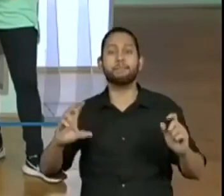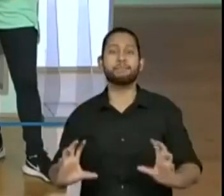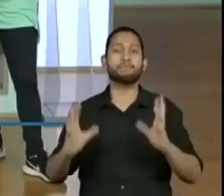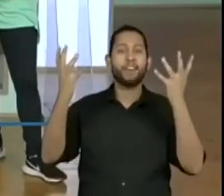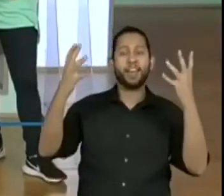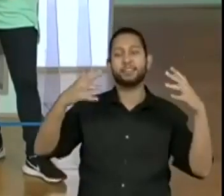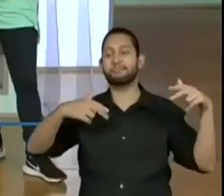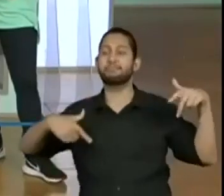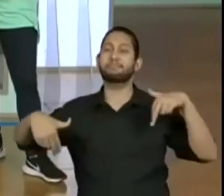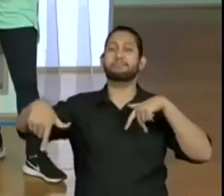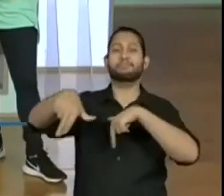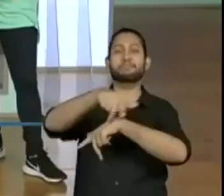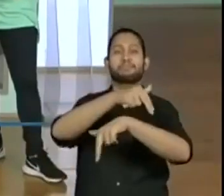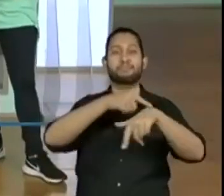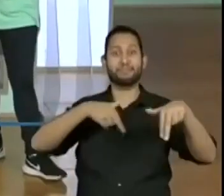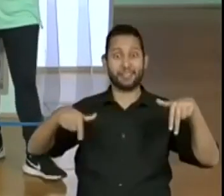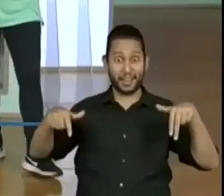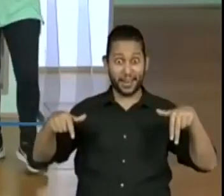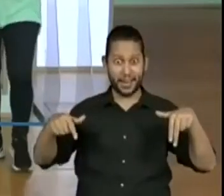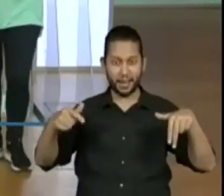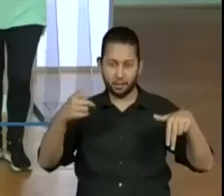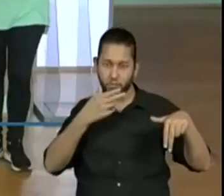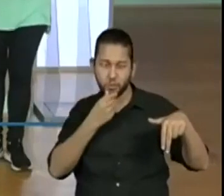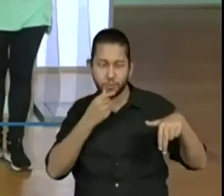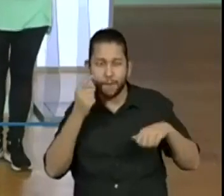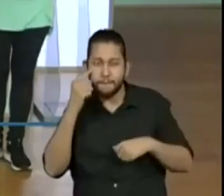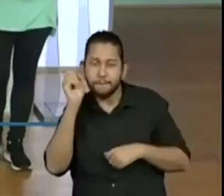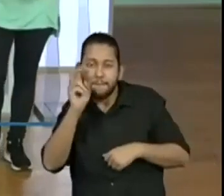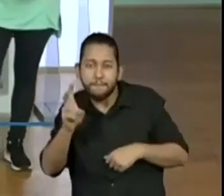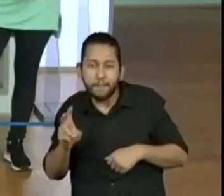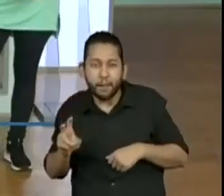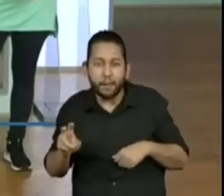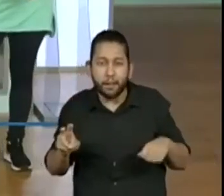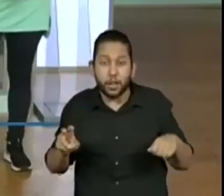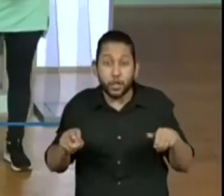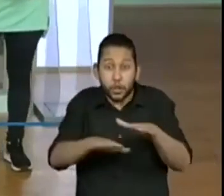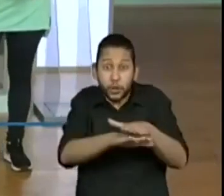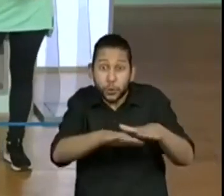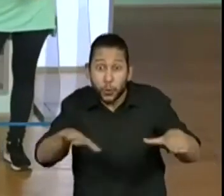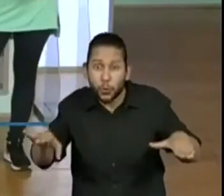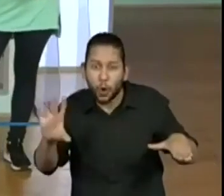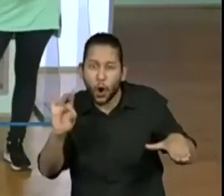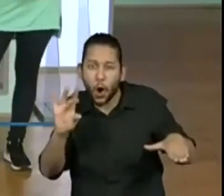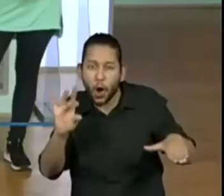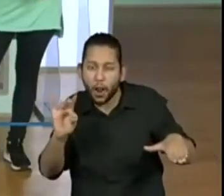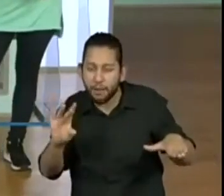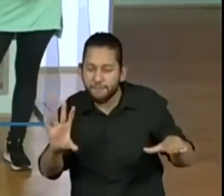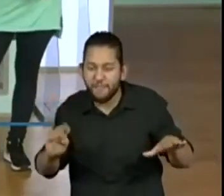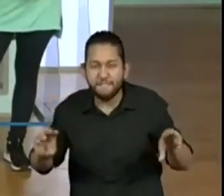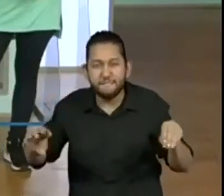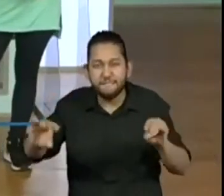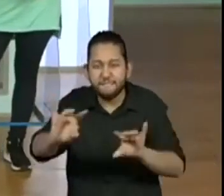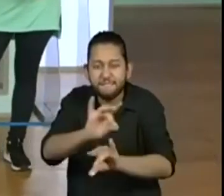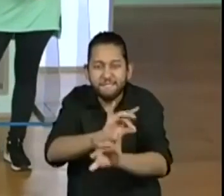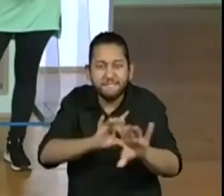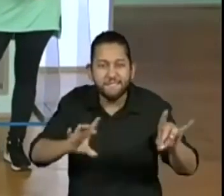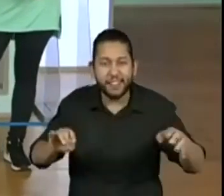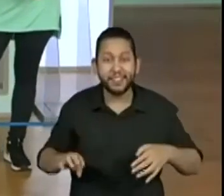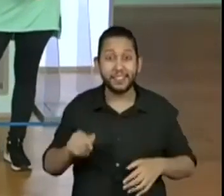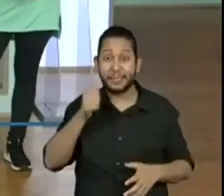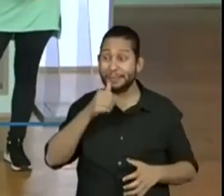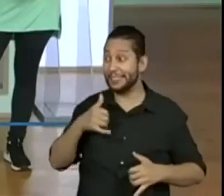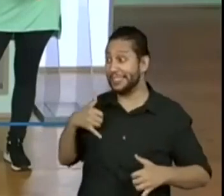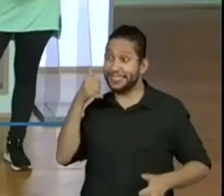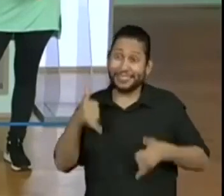dela. Que legal, não conhecia essa versão. Ou seja, numa versão foi proposital o sapato ter ficado lá. E